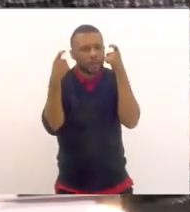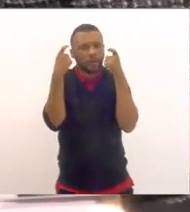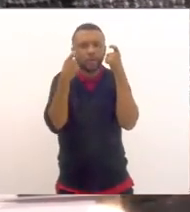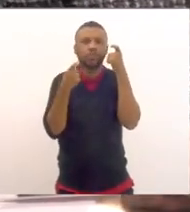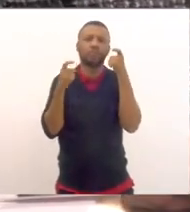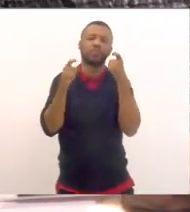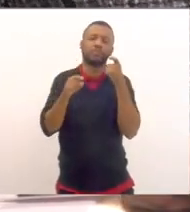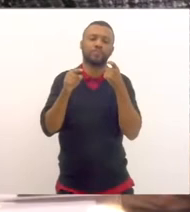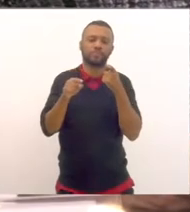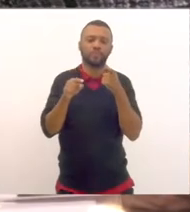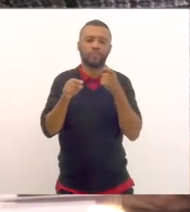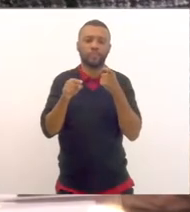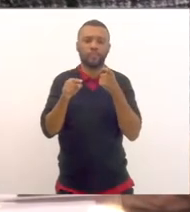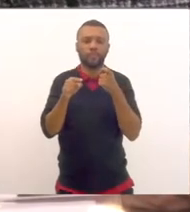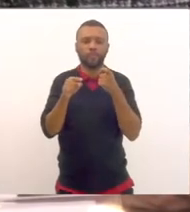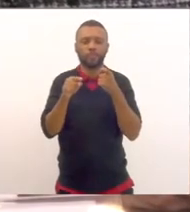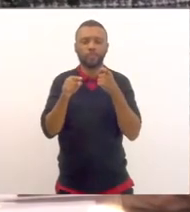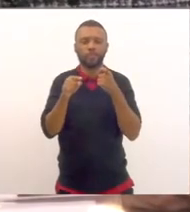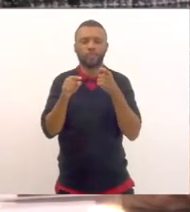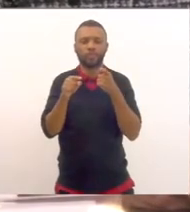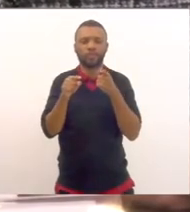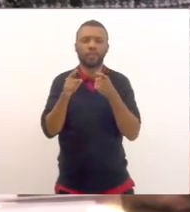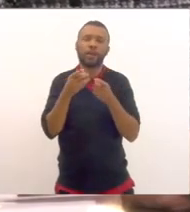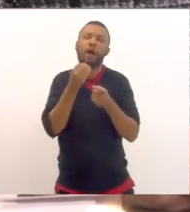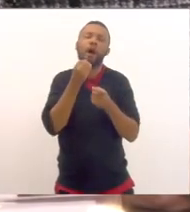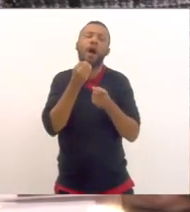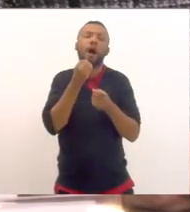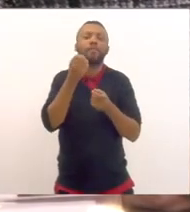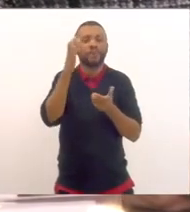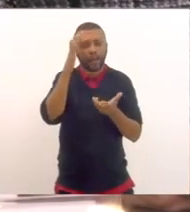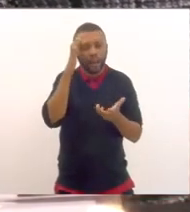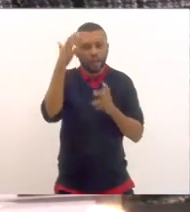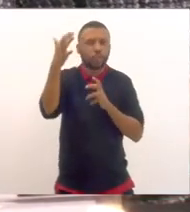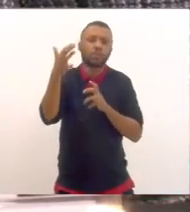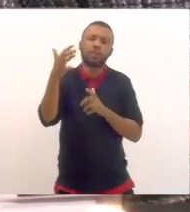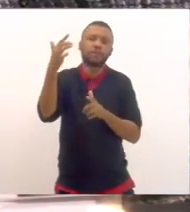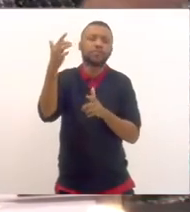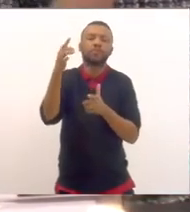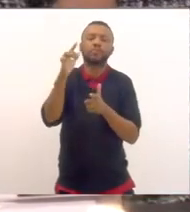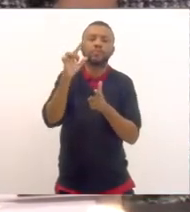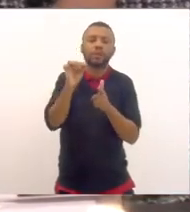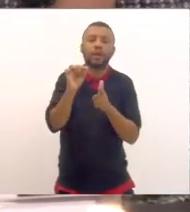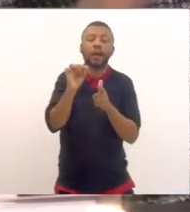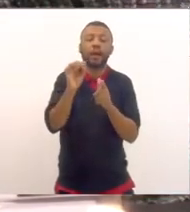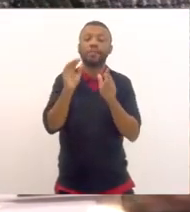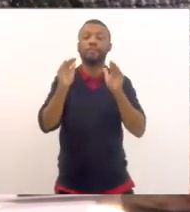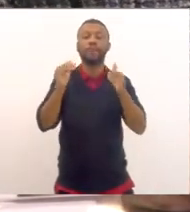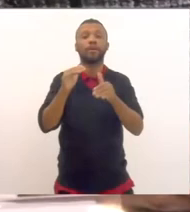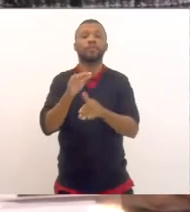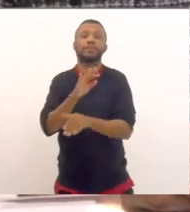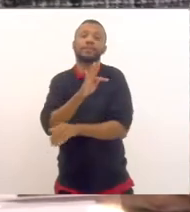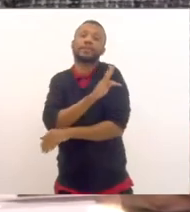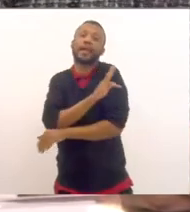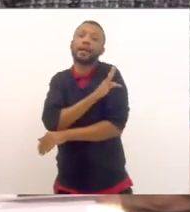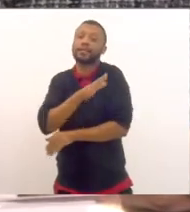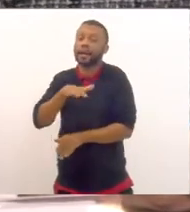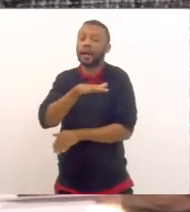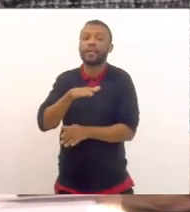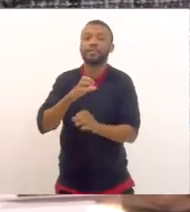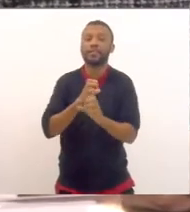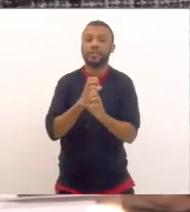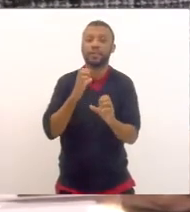que dente mete a solução né é uma solução técnica de engenharia